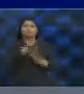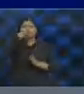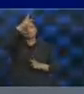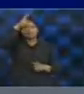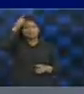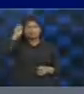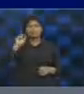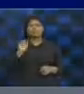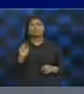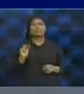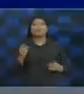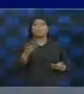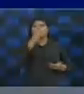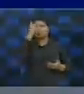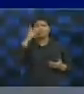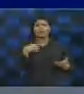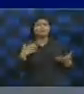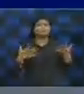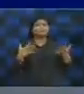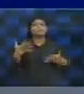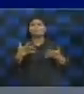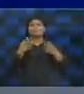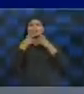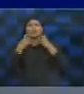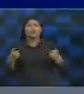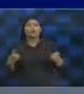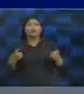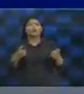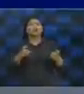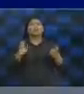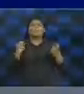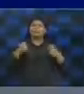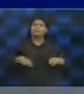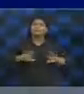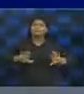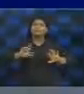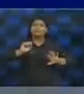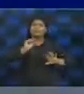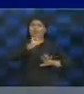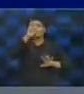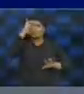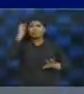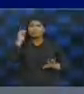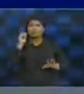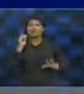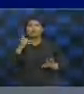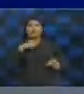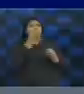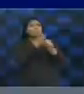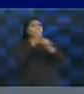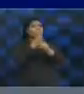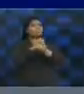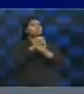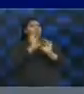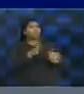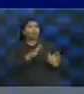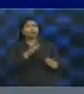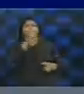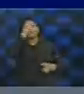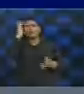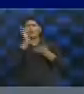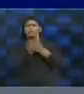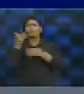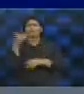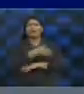Os comerciantes estão pedindo socorro. Só diz que o centro foi revitalizado quem não anda no centro. O centro está sofrido, o centro